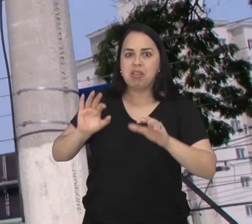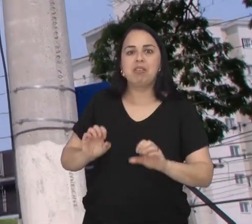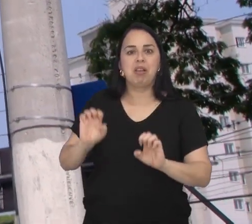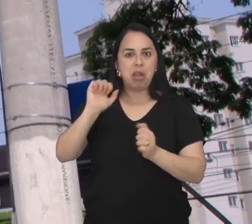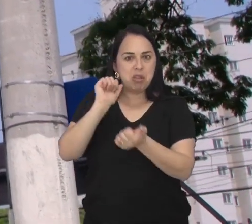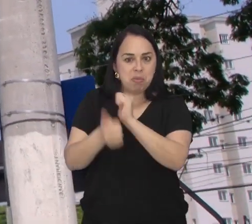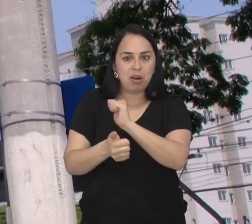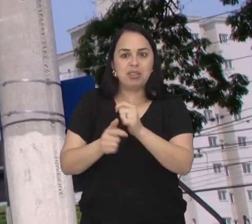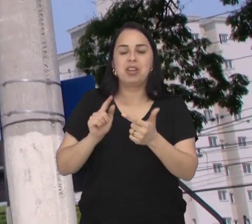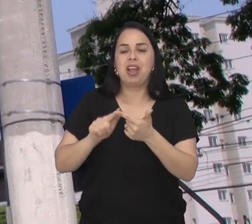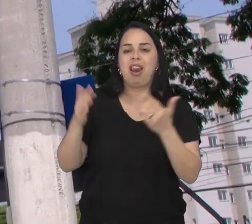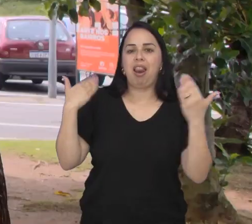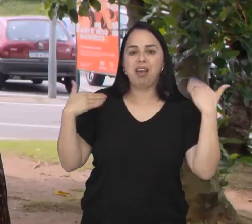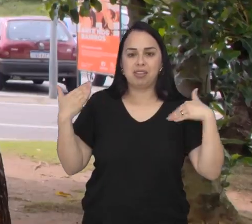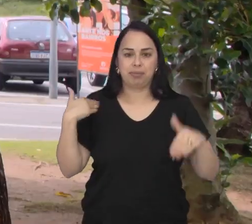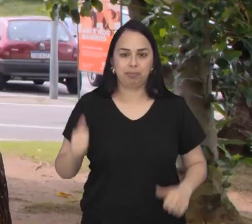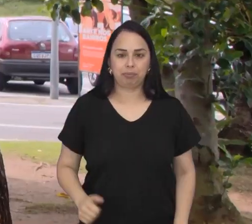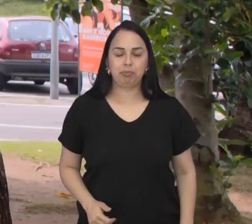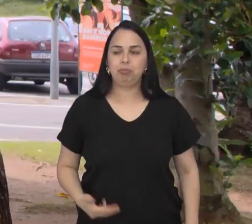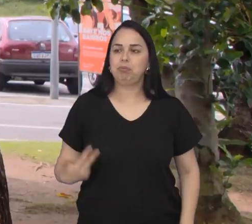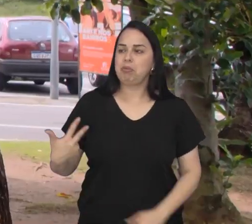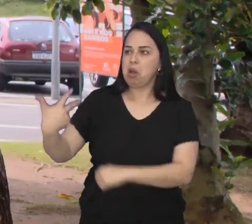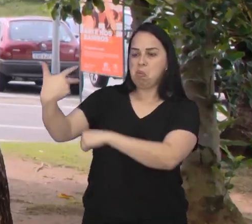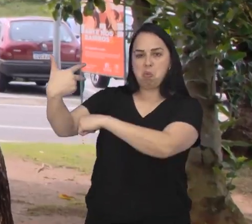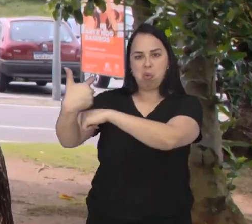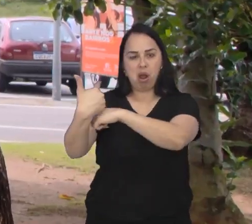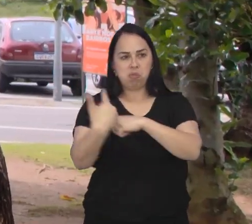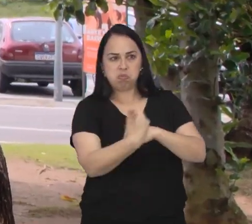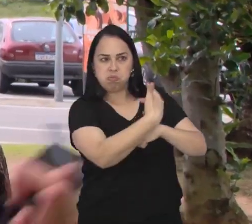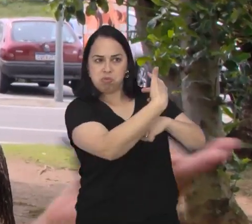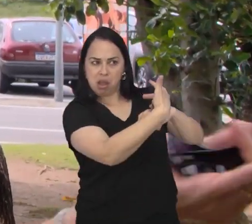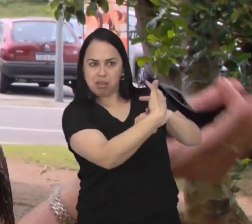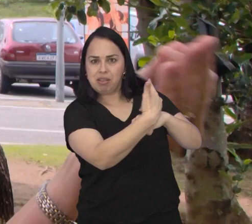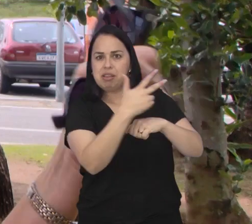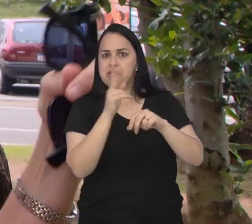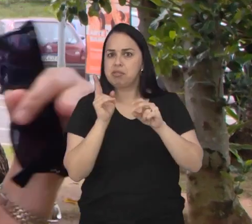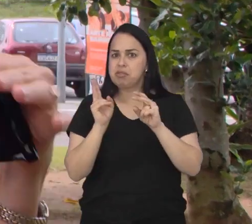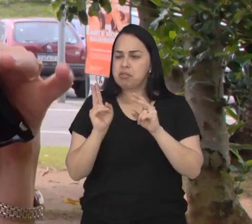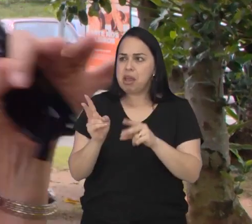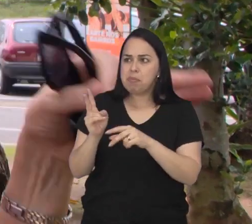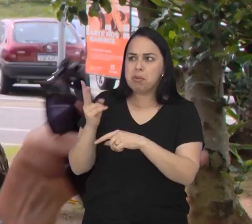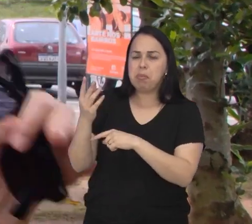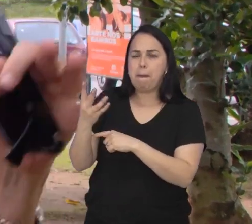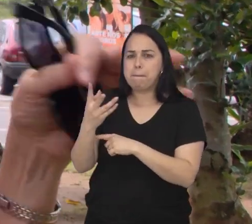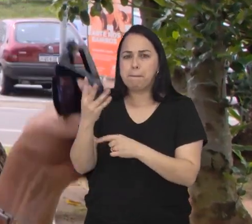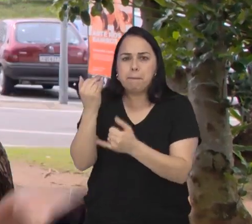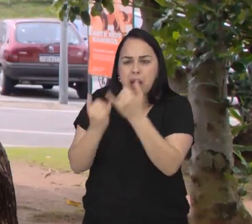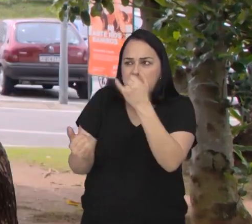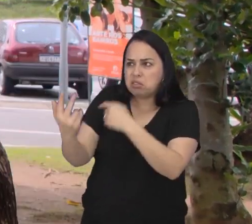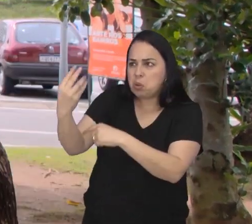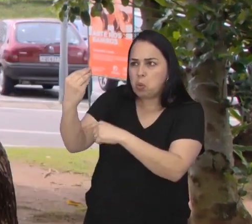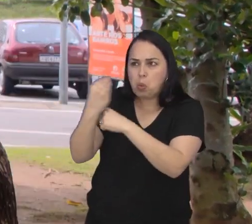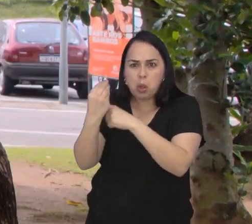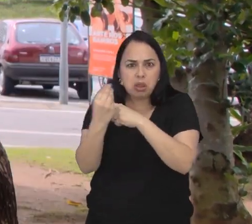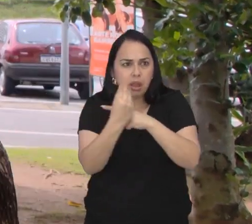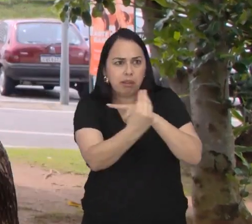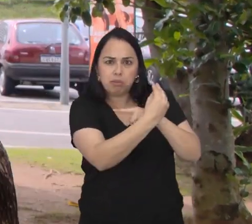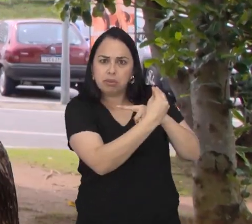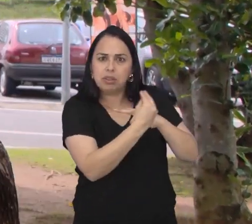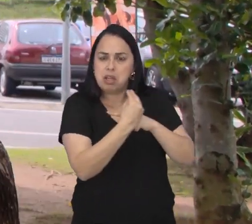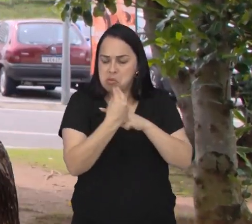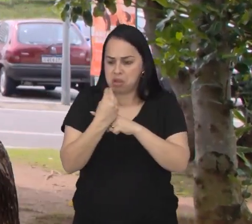atividades esportivas e de lazer. Esse monitoramento, essa questão aí de alguém estar então zelando pela